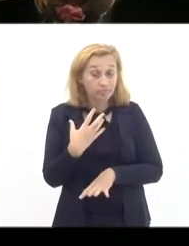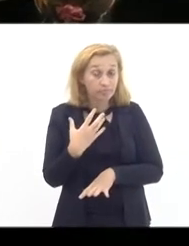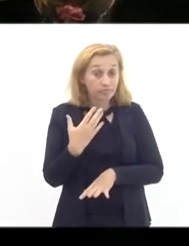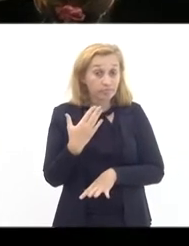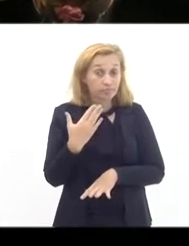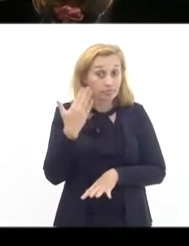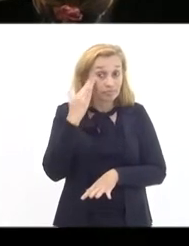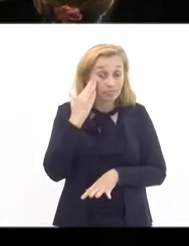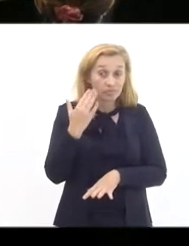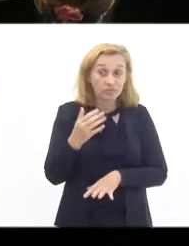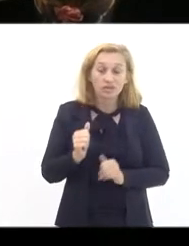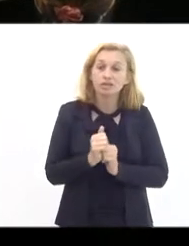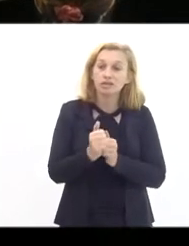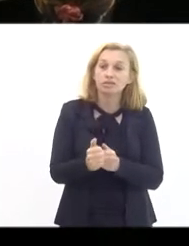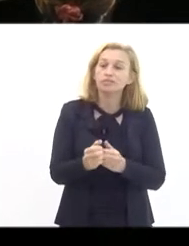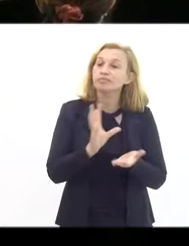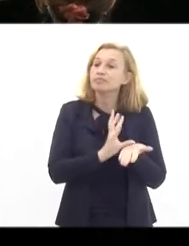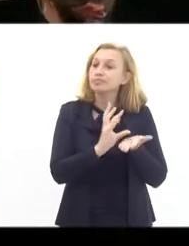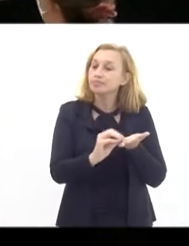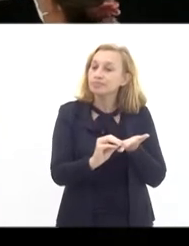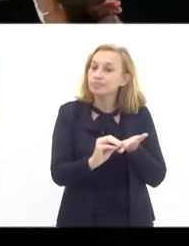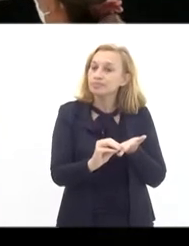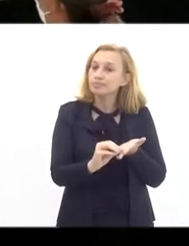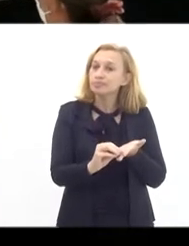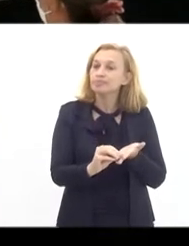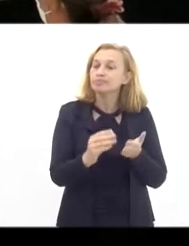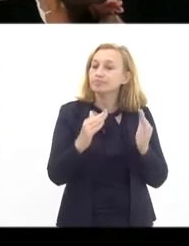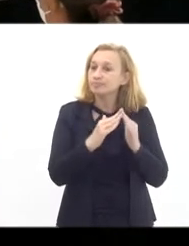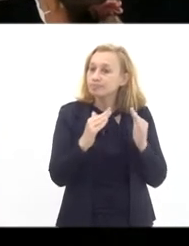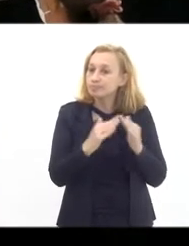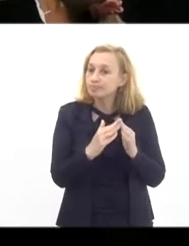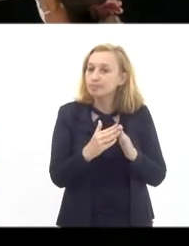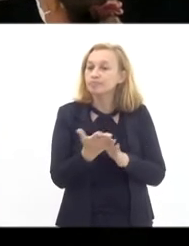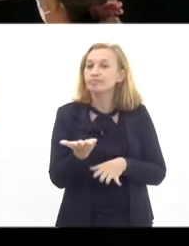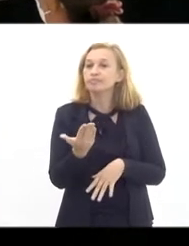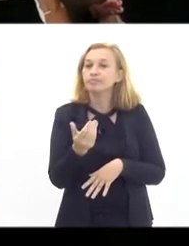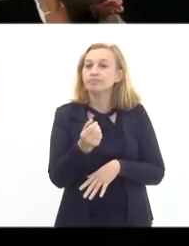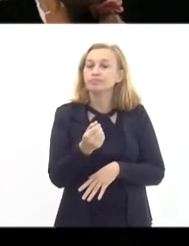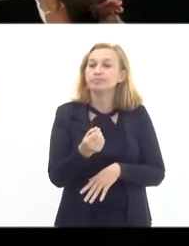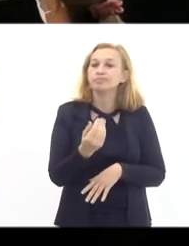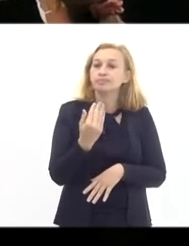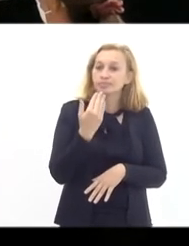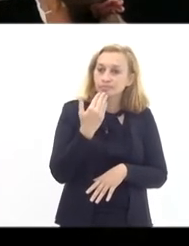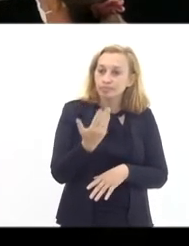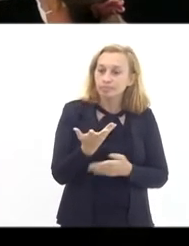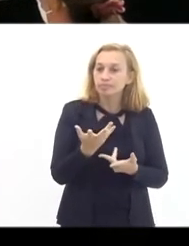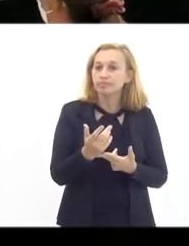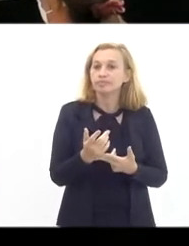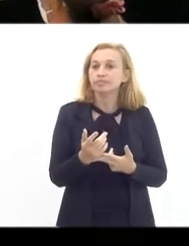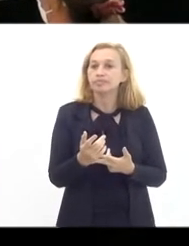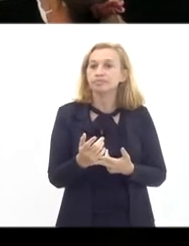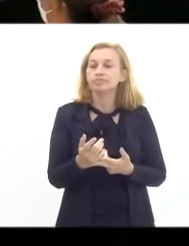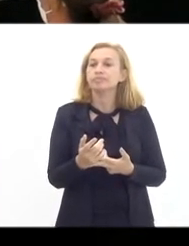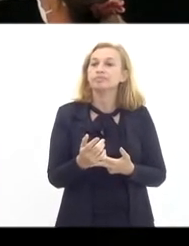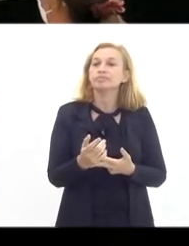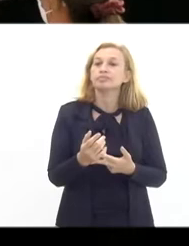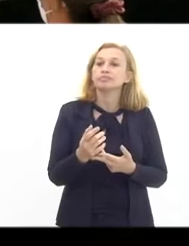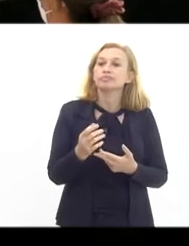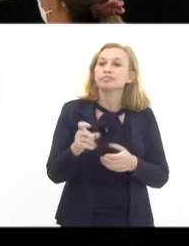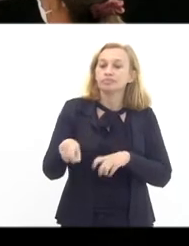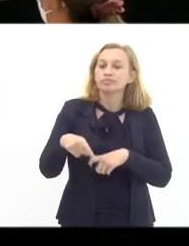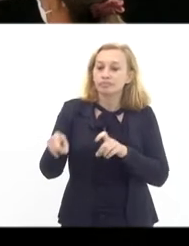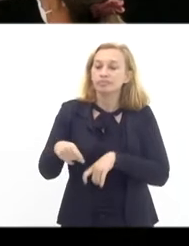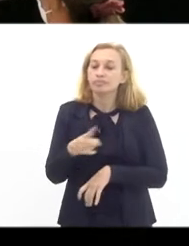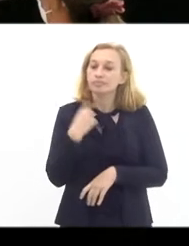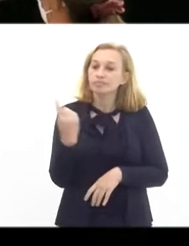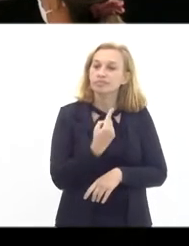também o encaminhamento dessa pauta, dessa casa, da sanção do governador, para estabelecer para a Fazenda Colubandê aquilo que a